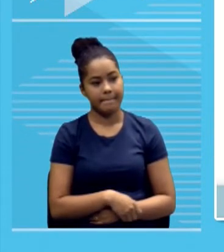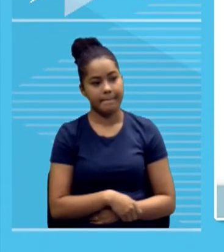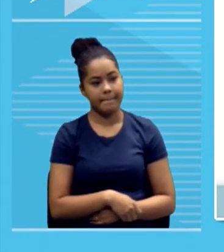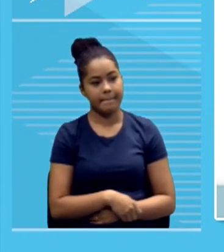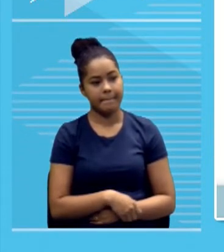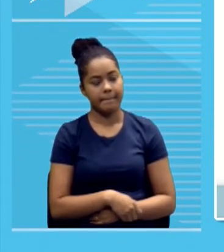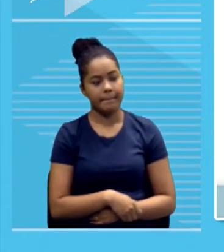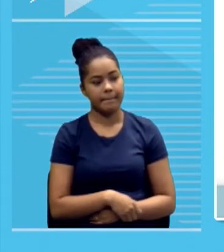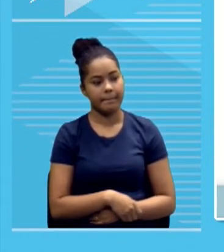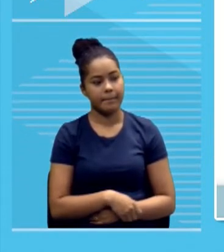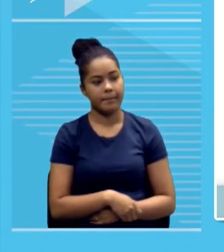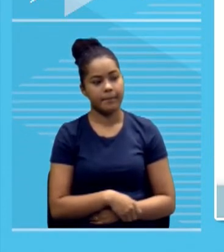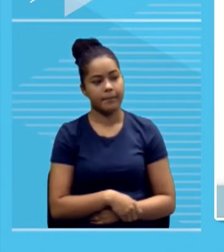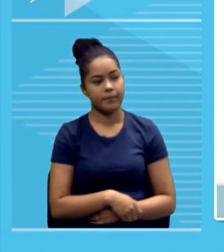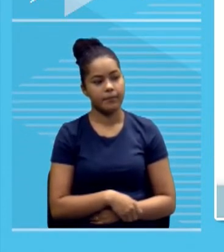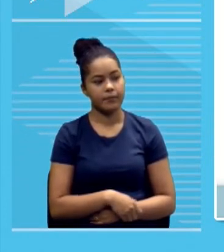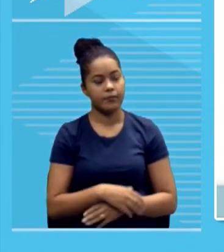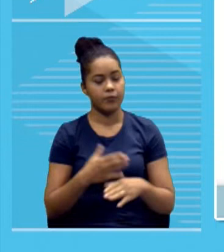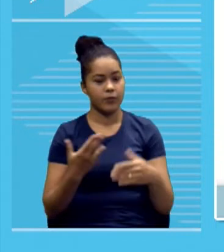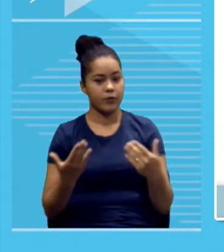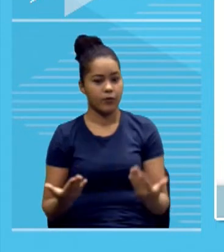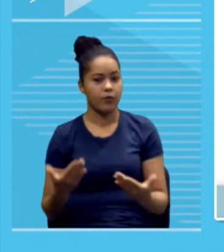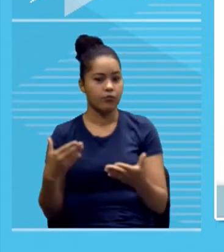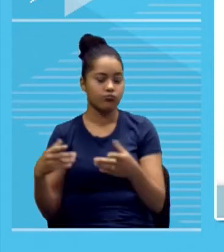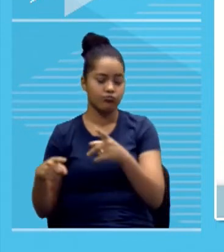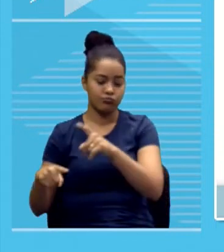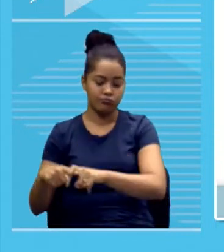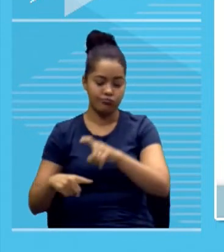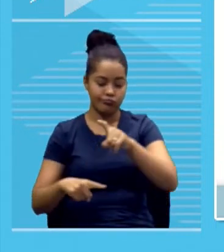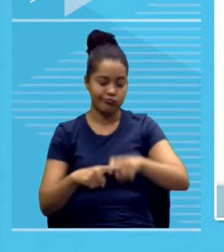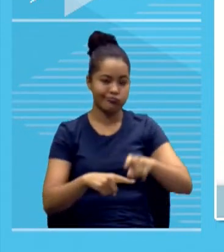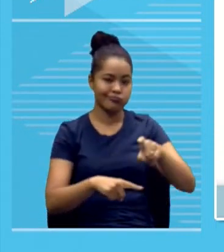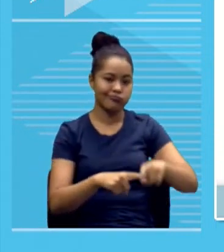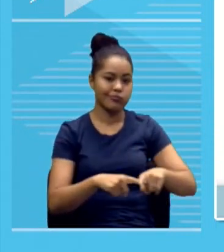equivalente. Como é que eu calculo a resistência